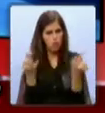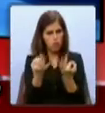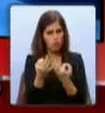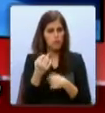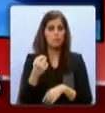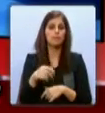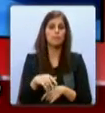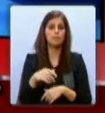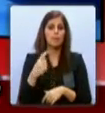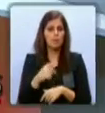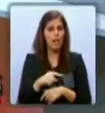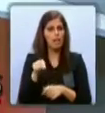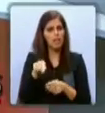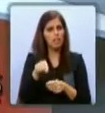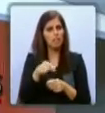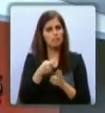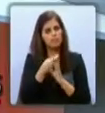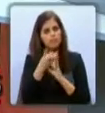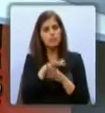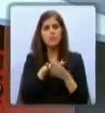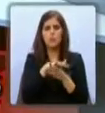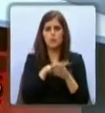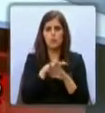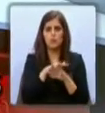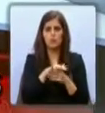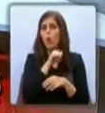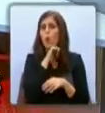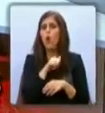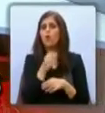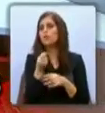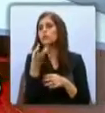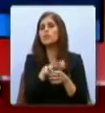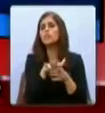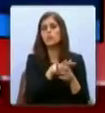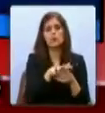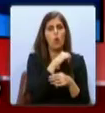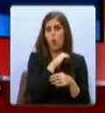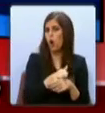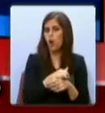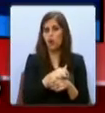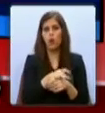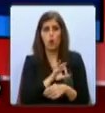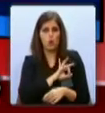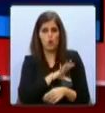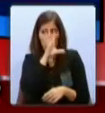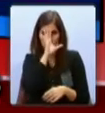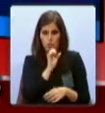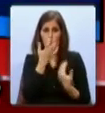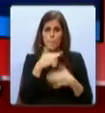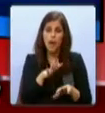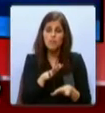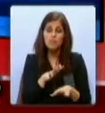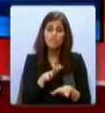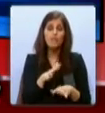existindo aqui várias situações de não concordarmos com o Dr. Miguel Macedo, reconhecemos que, de facto, algumas coisas só foi